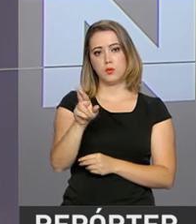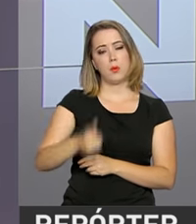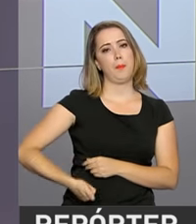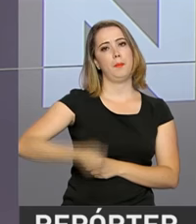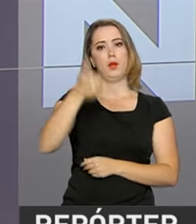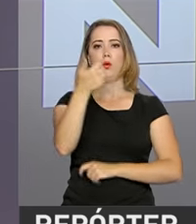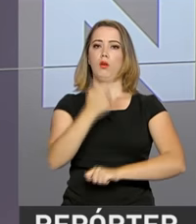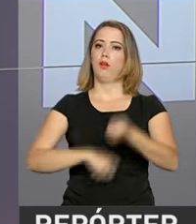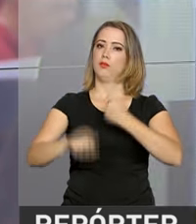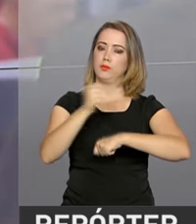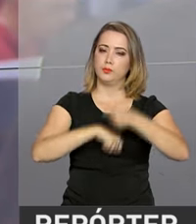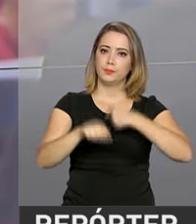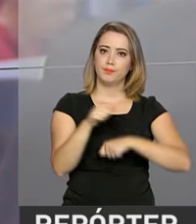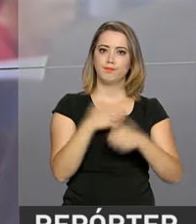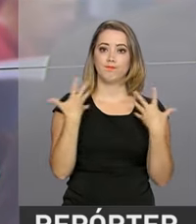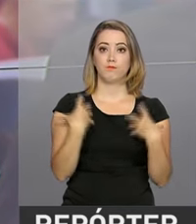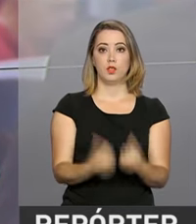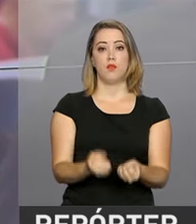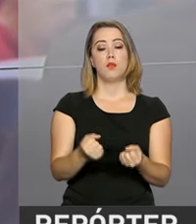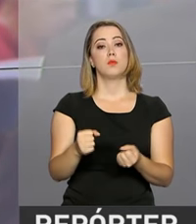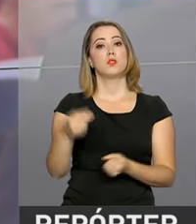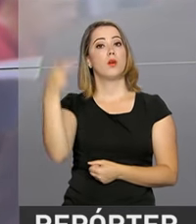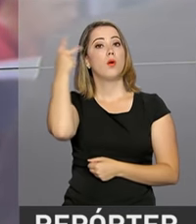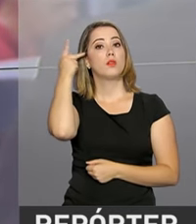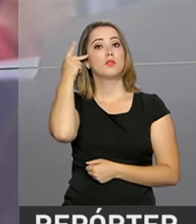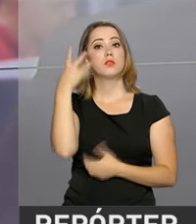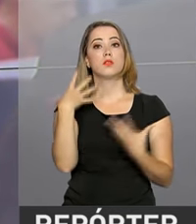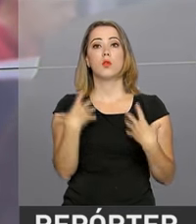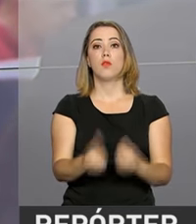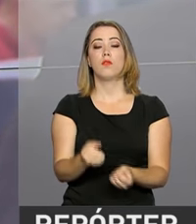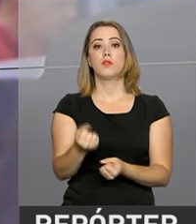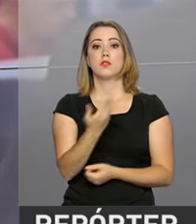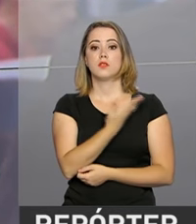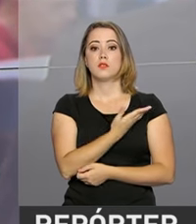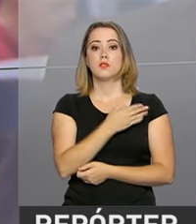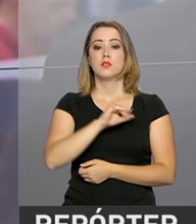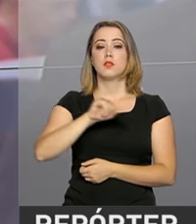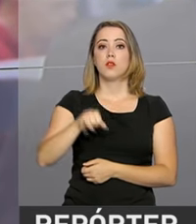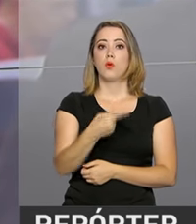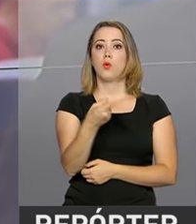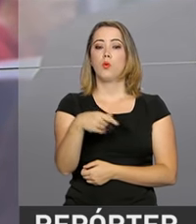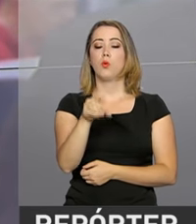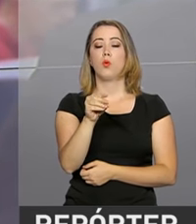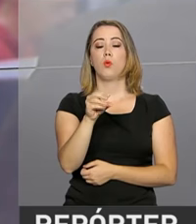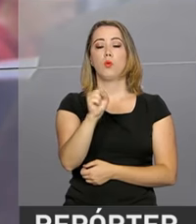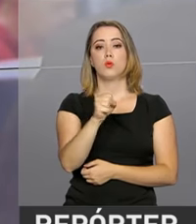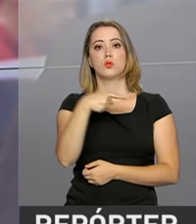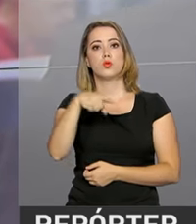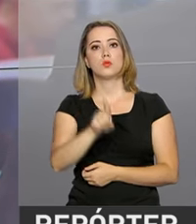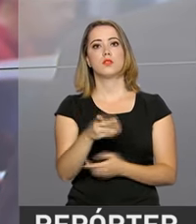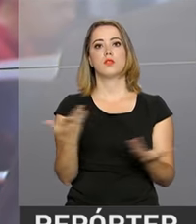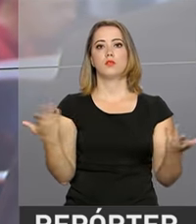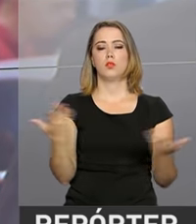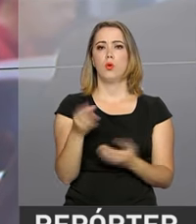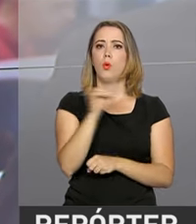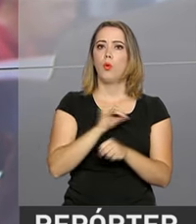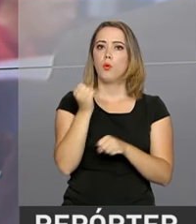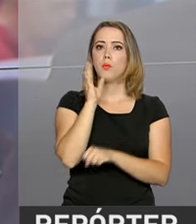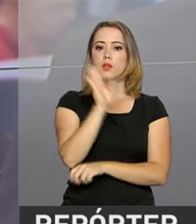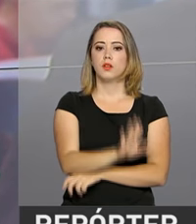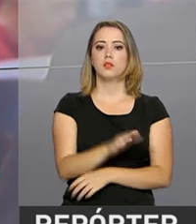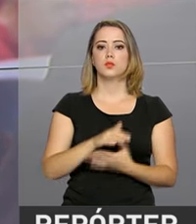economia Vamos agora para São Paulo conversar com o repórter José Luiz filho que tem mais informações pr pra gente oi José boa tarde